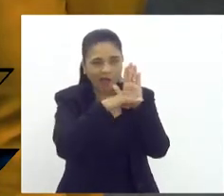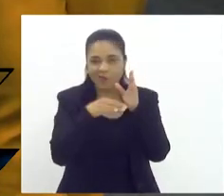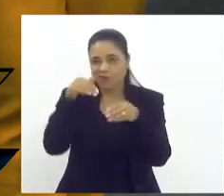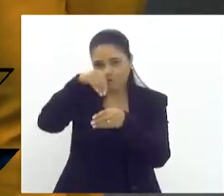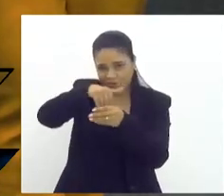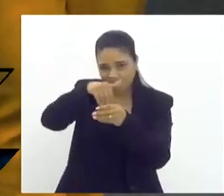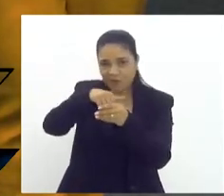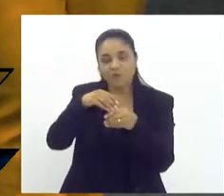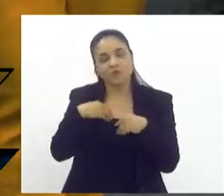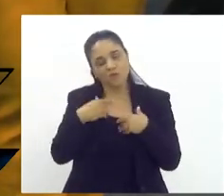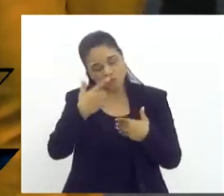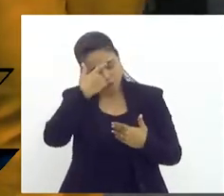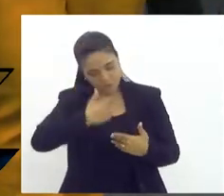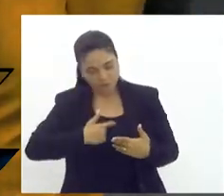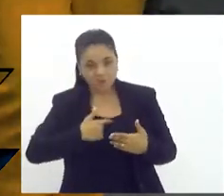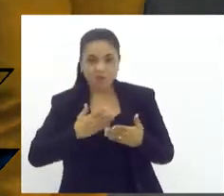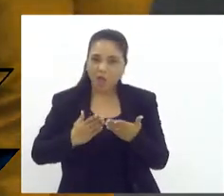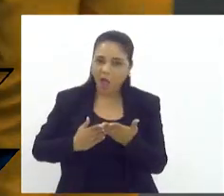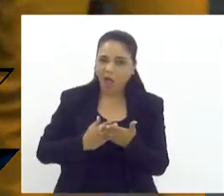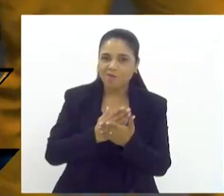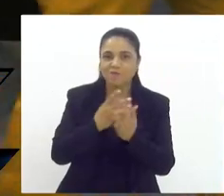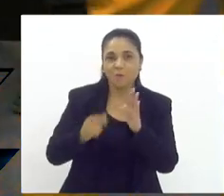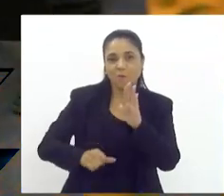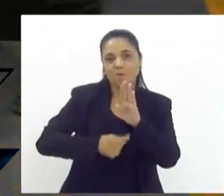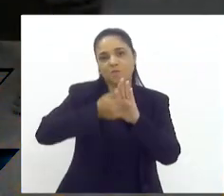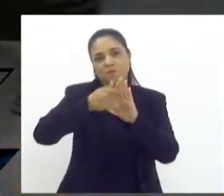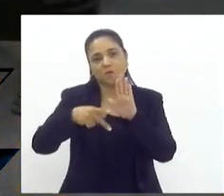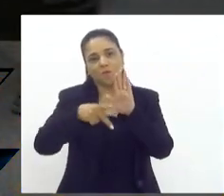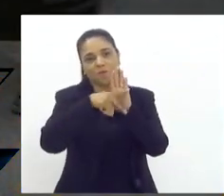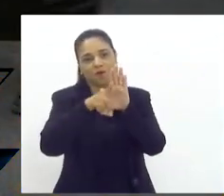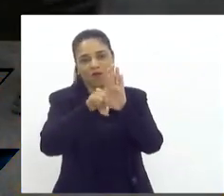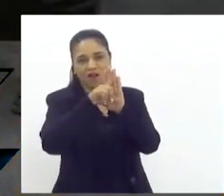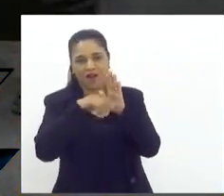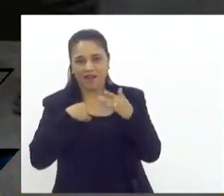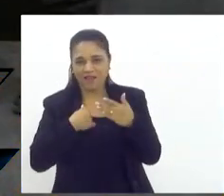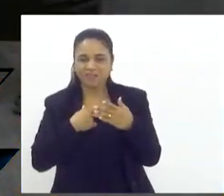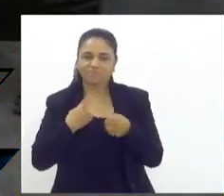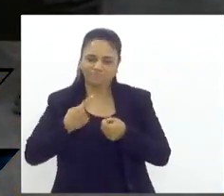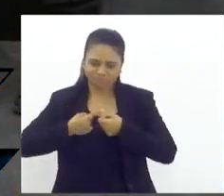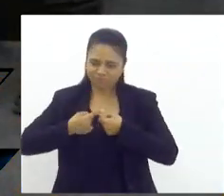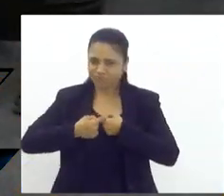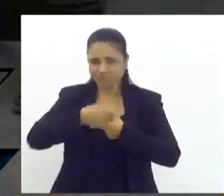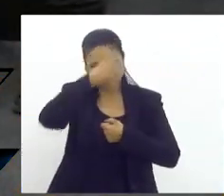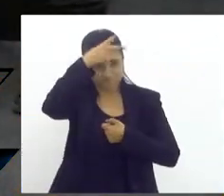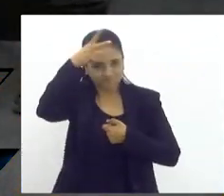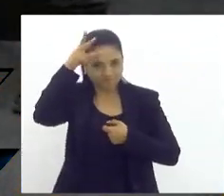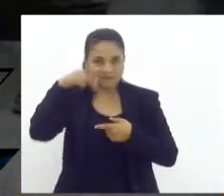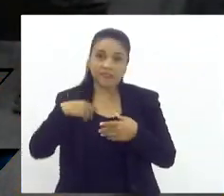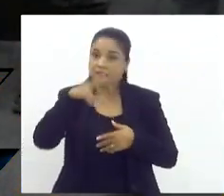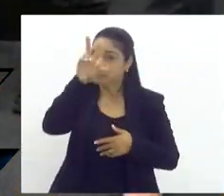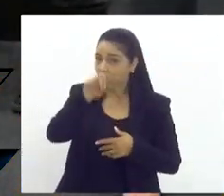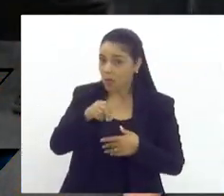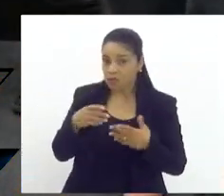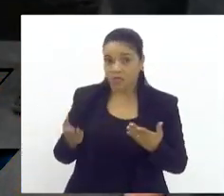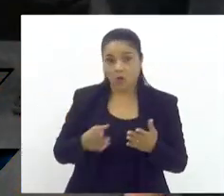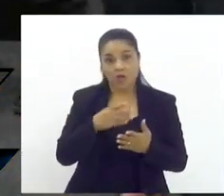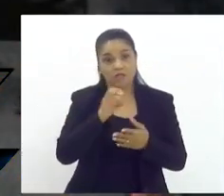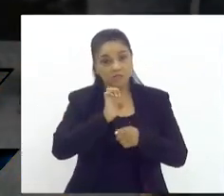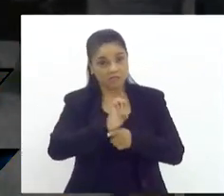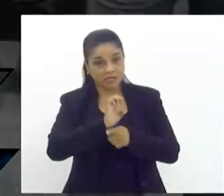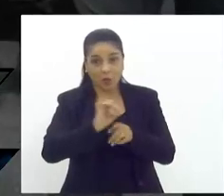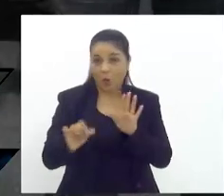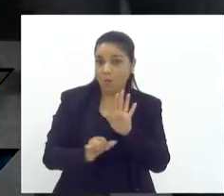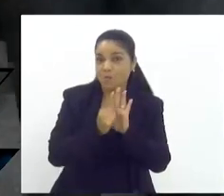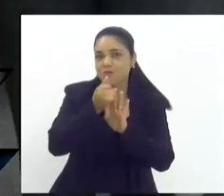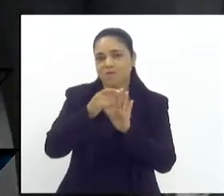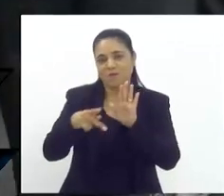por me permitir aprovar o meu primeiro projeto de lei estadual lei municipal tenho 50 agora Estadual é